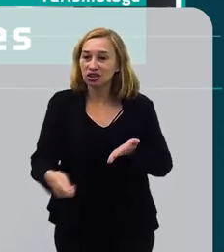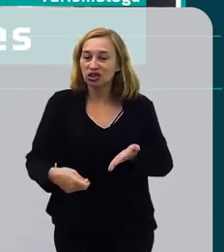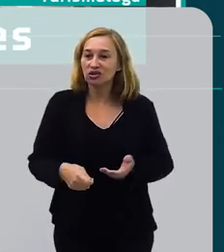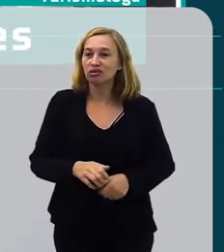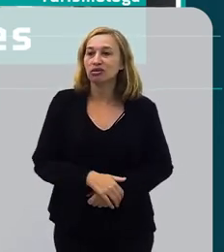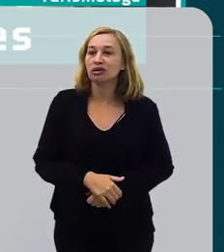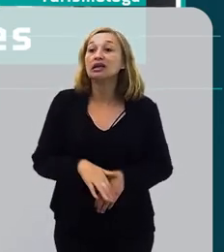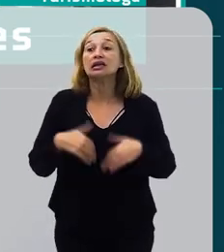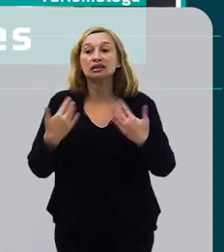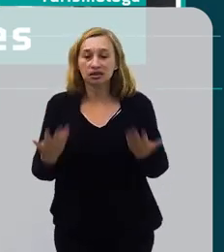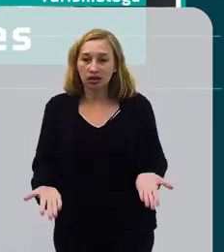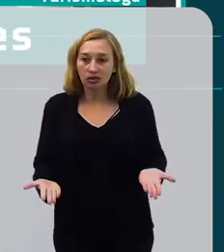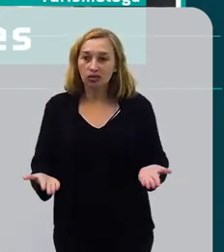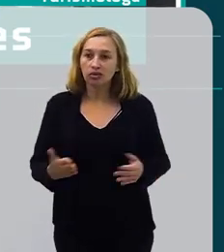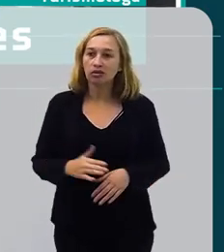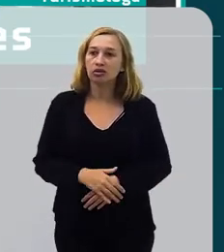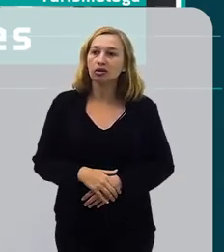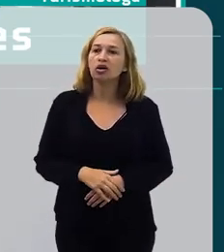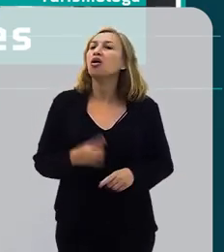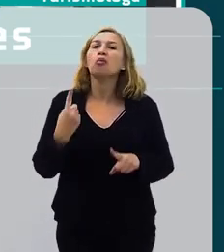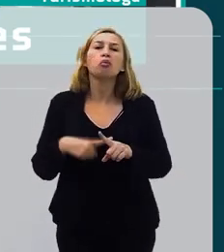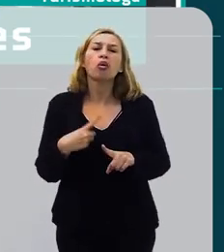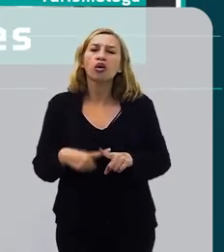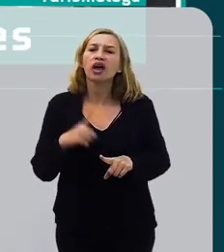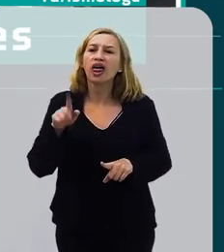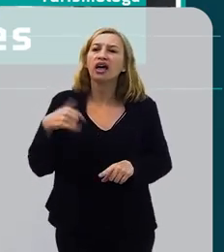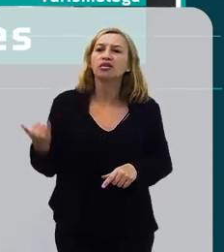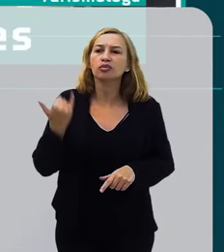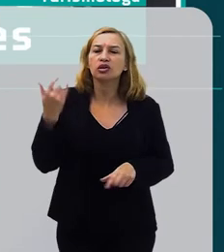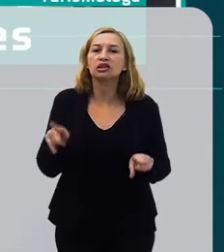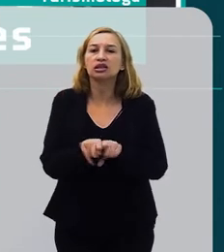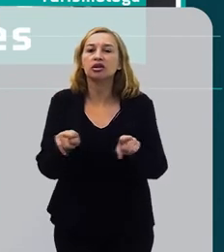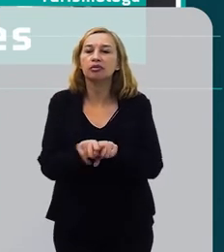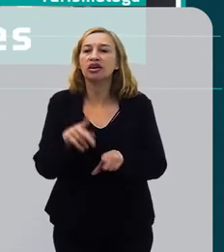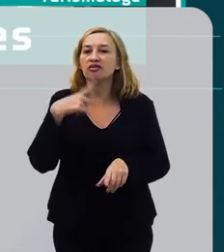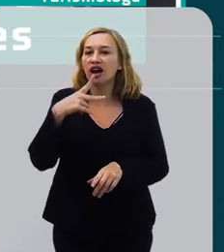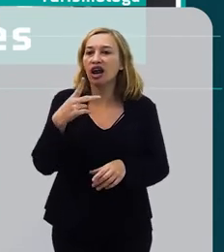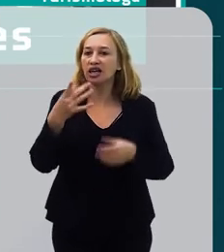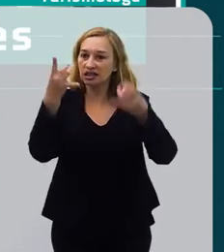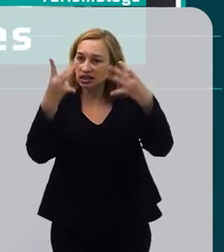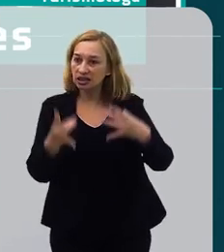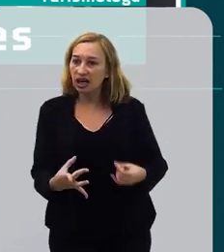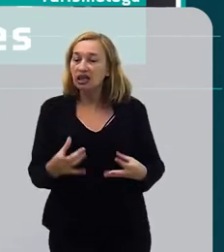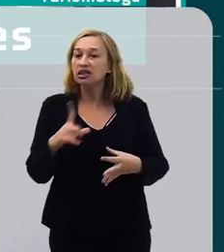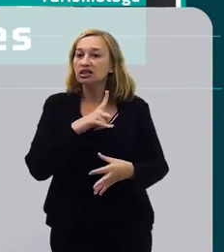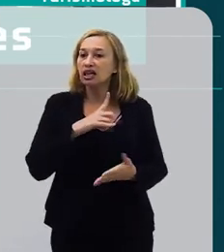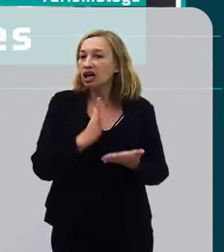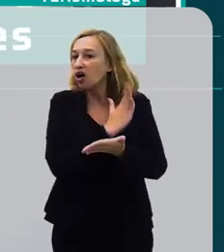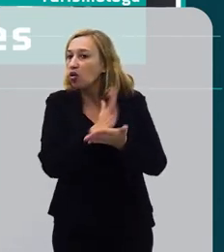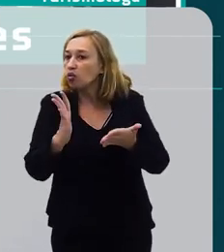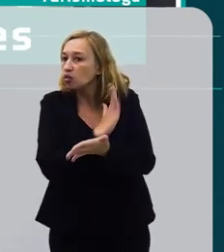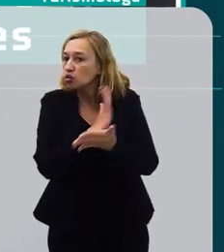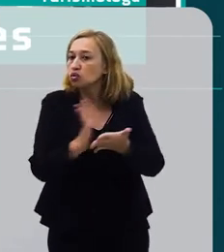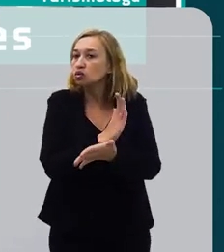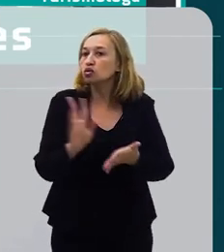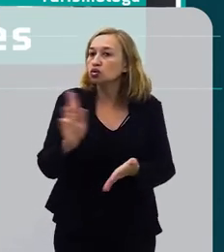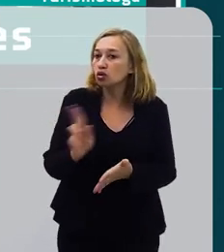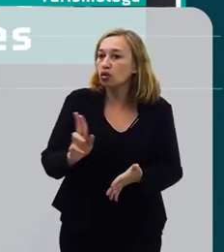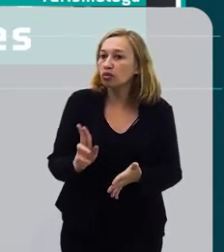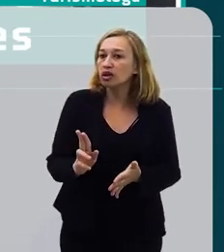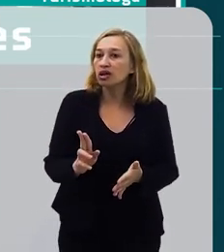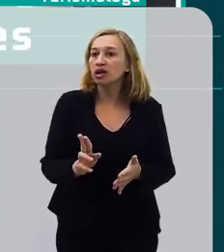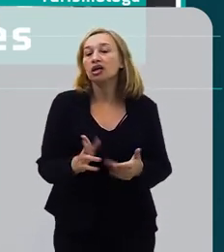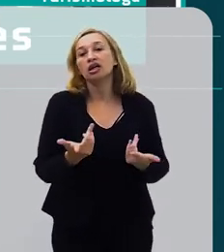né, escrito. Então, e por que que é importante também falar nesse detalhe? Existem